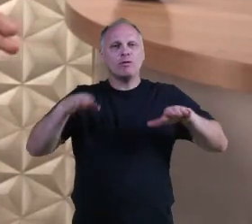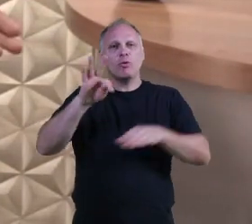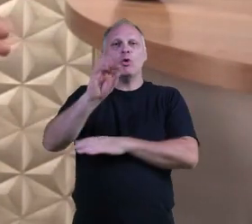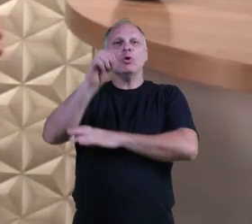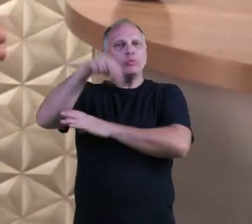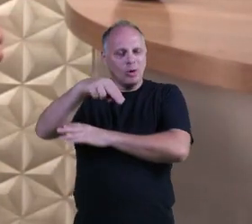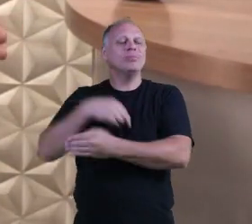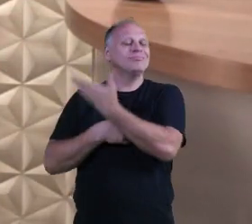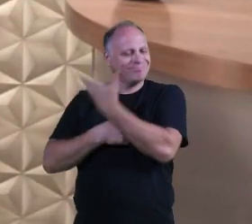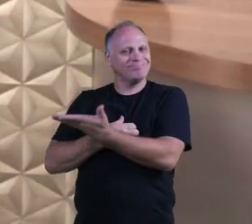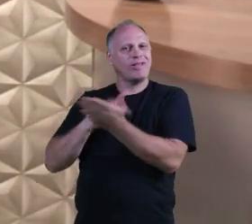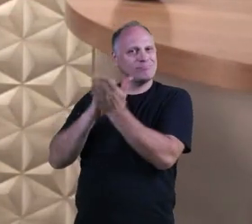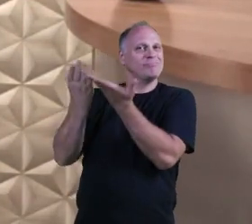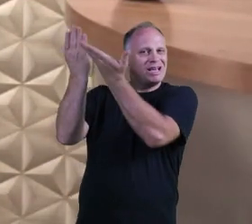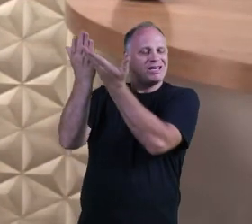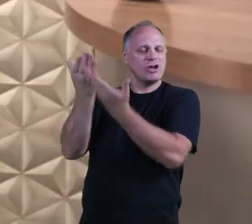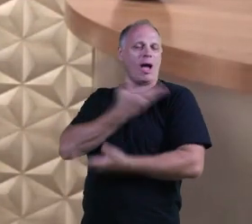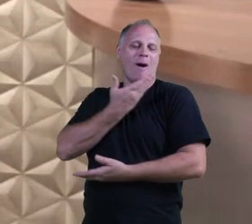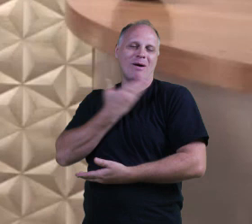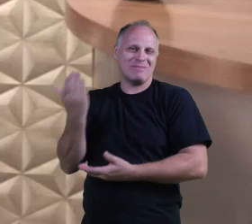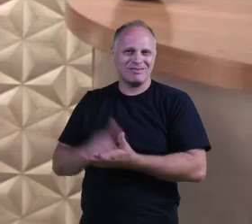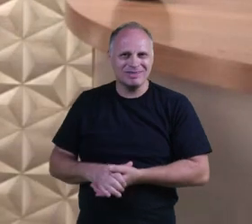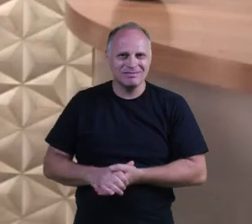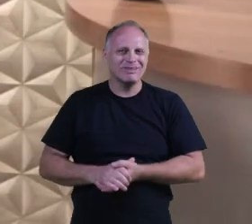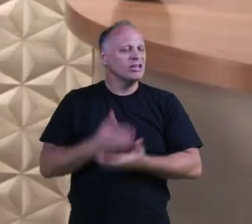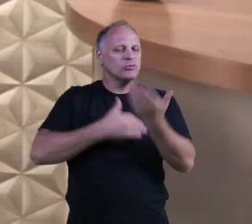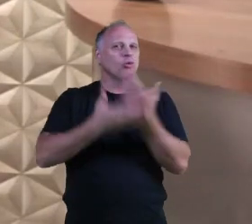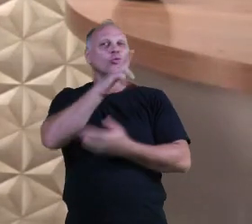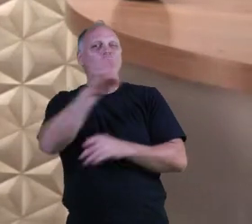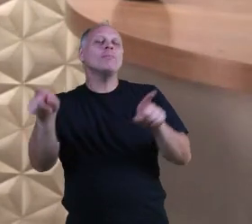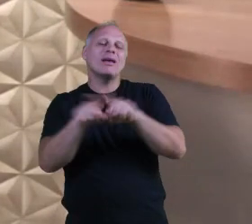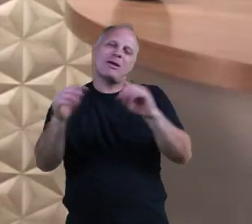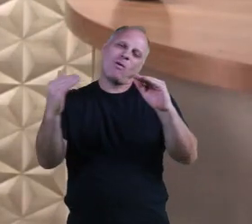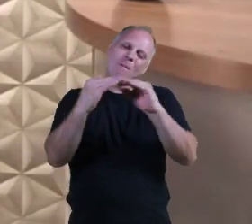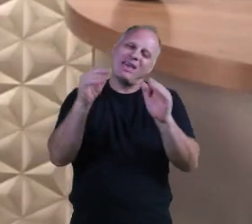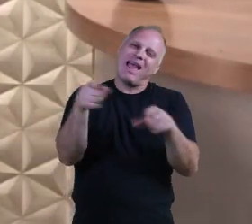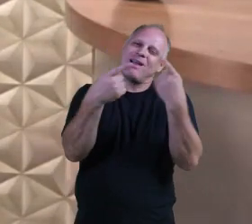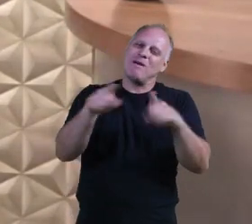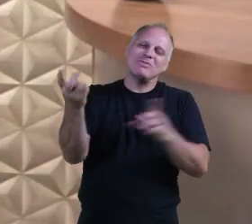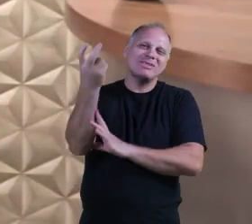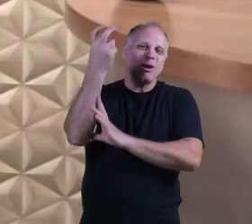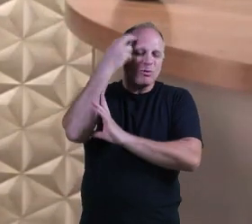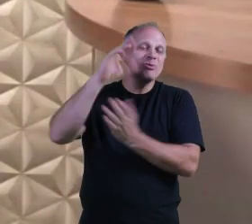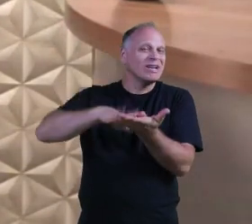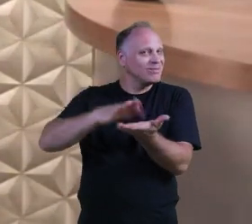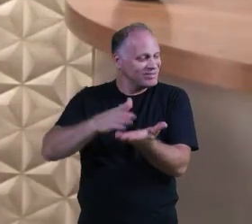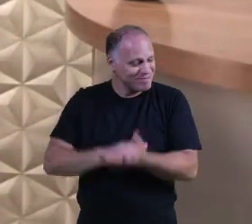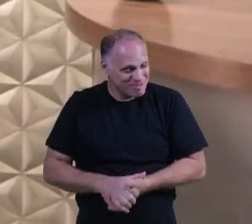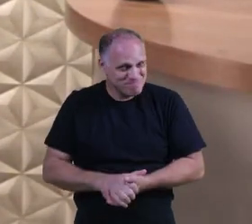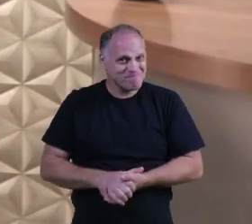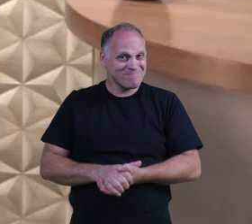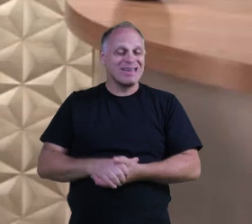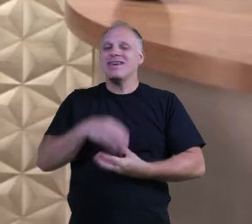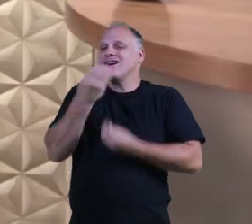agora vai fazer 2 meses e, né, muito, muito bacana. E aonde que eu tinha uma coisa